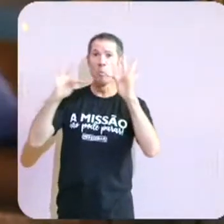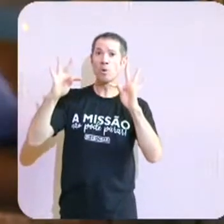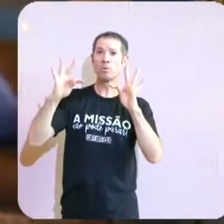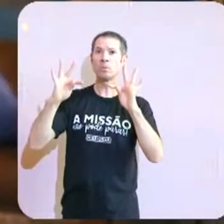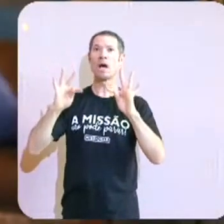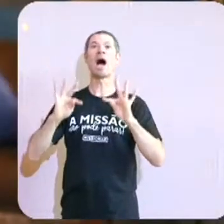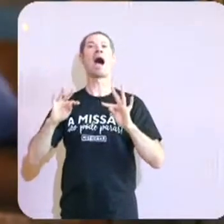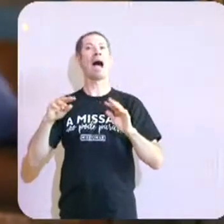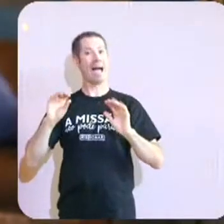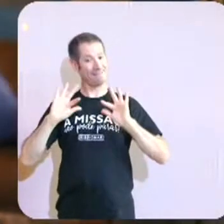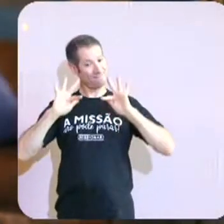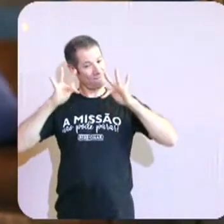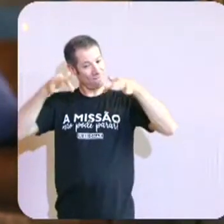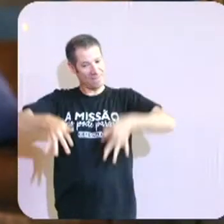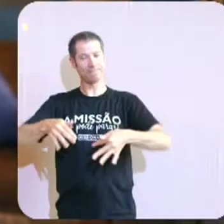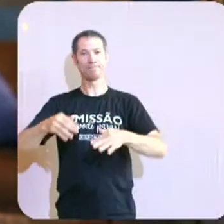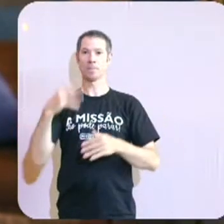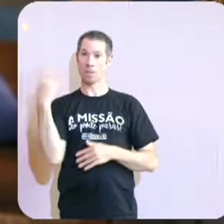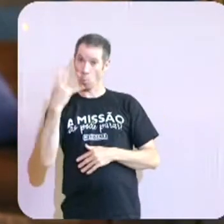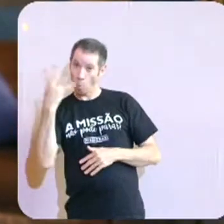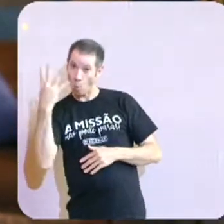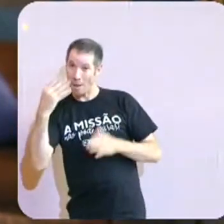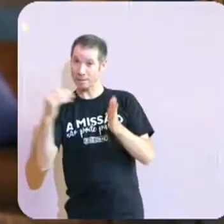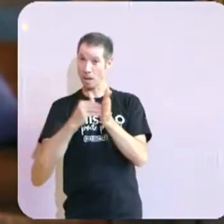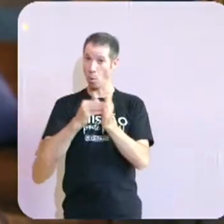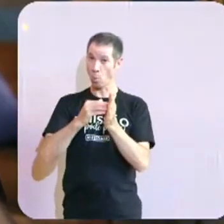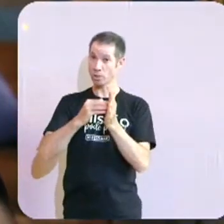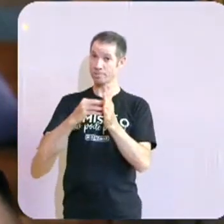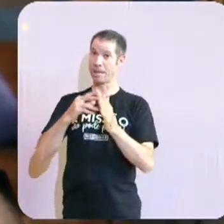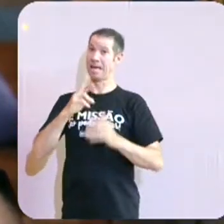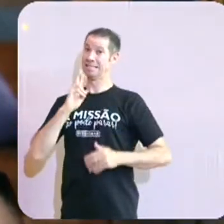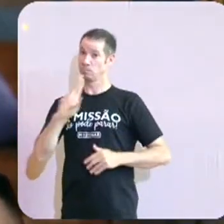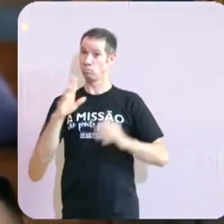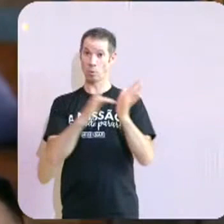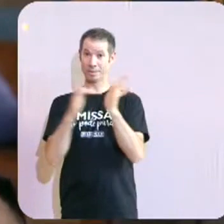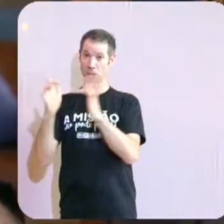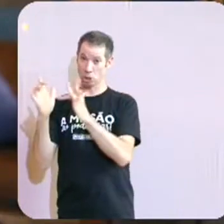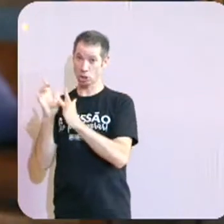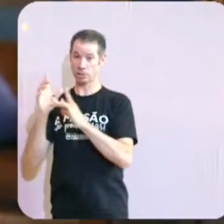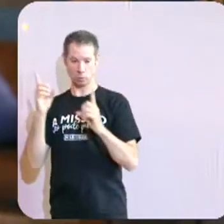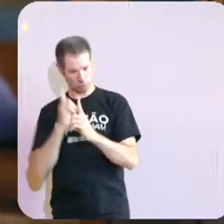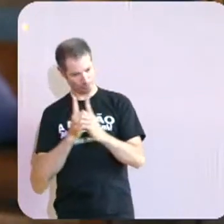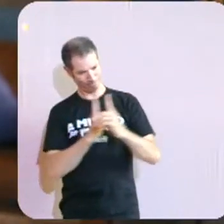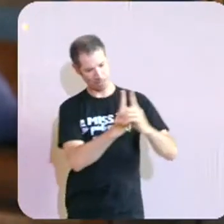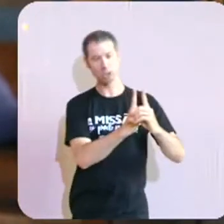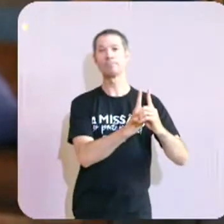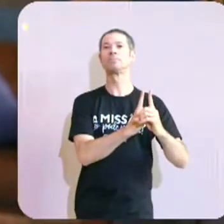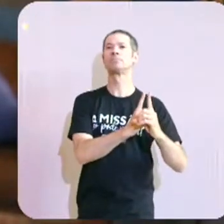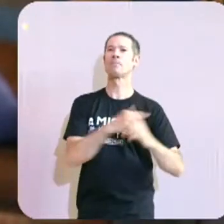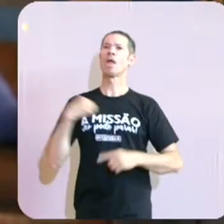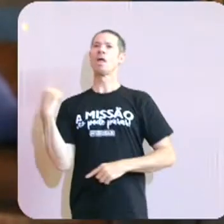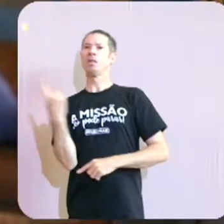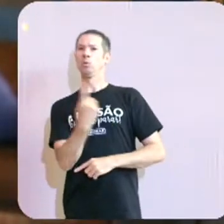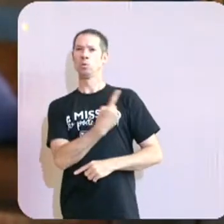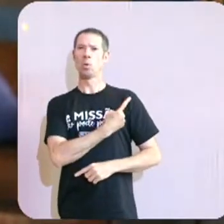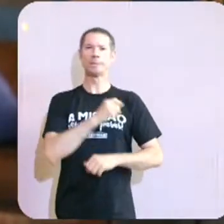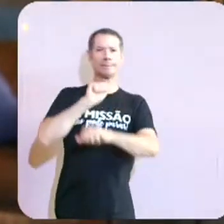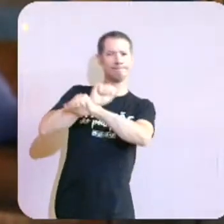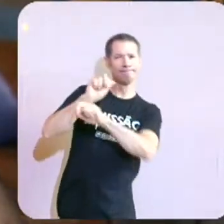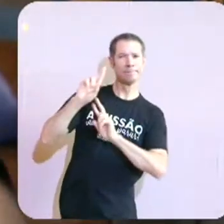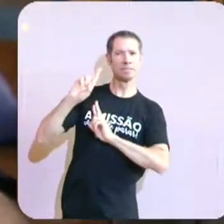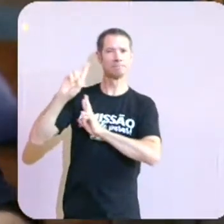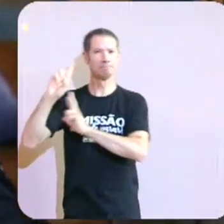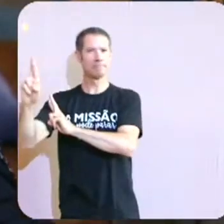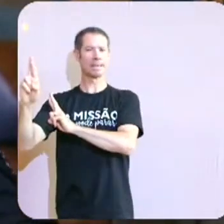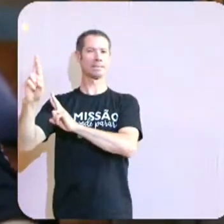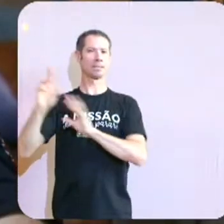o fim. A quarta e última lição encontrada na resposta de Jesus para os seus discípulos é de que a nossa esperança